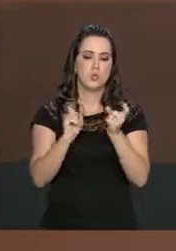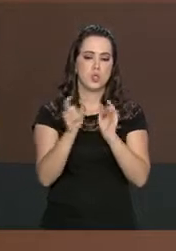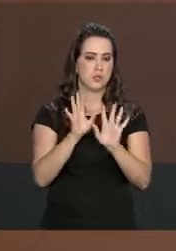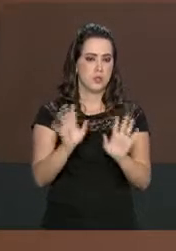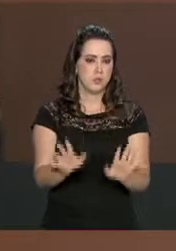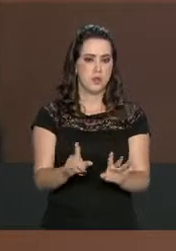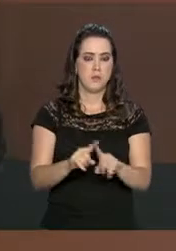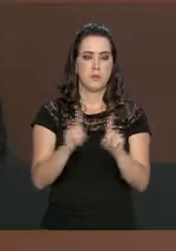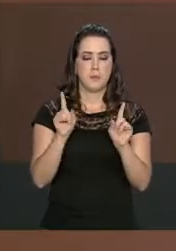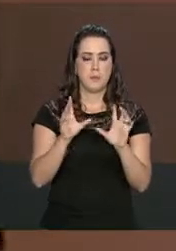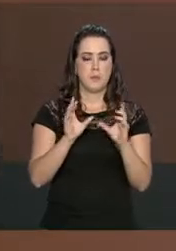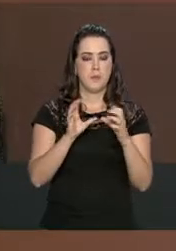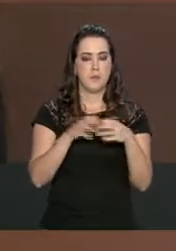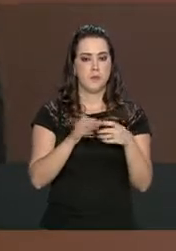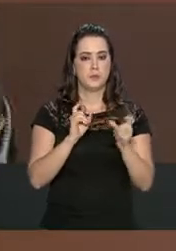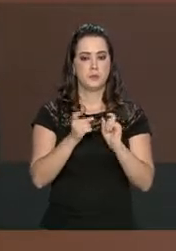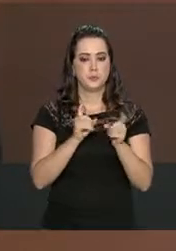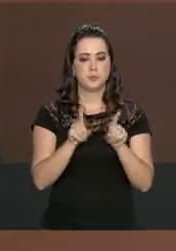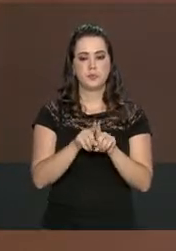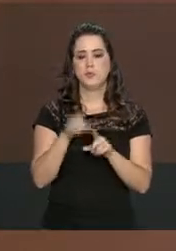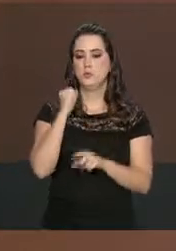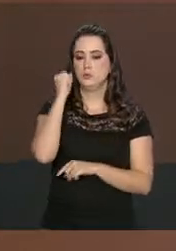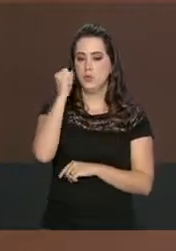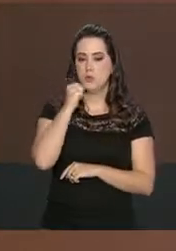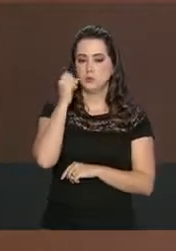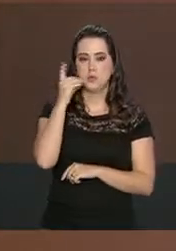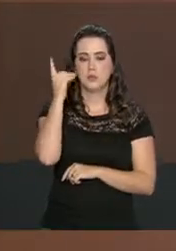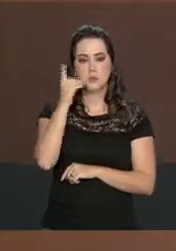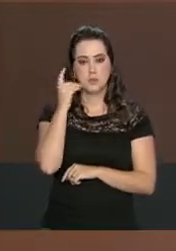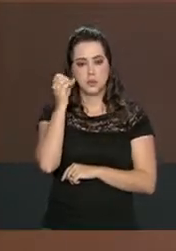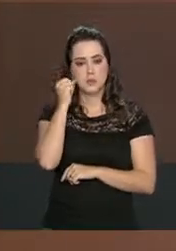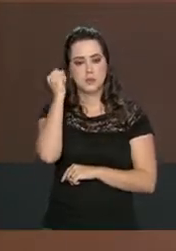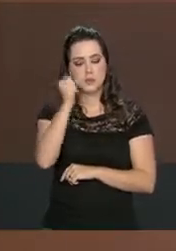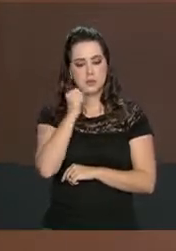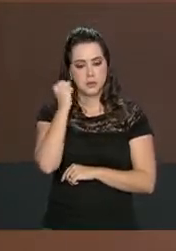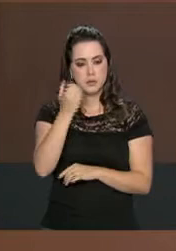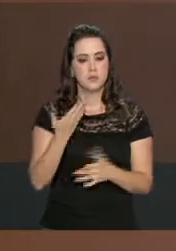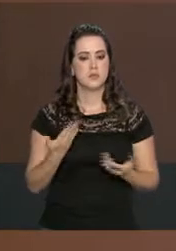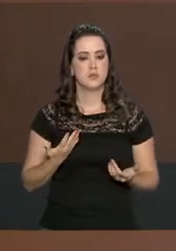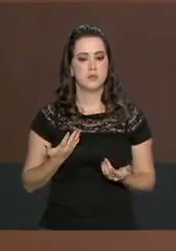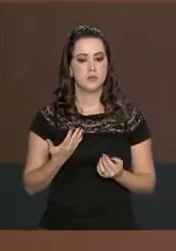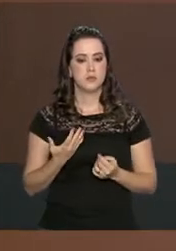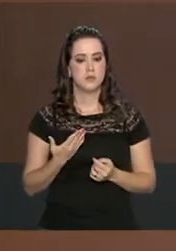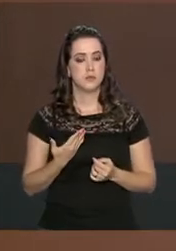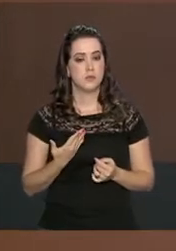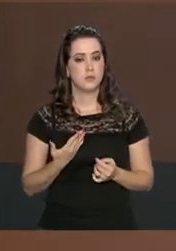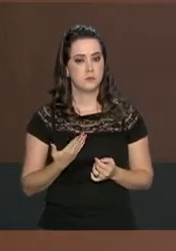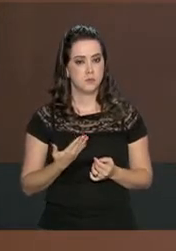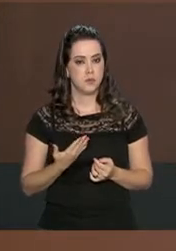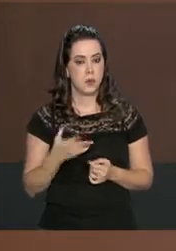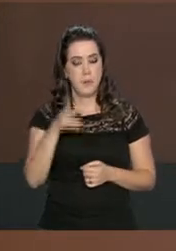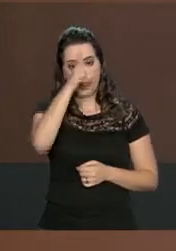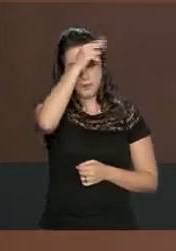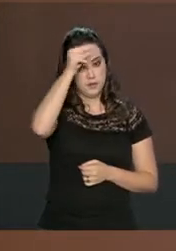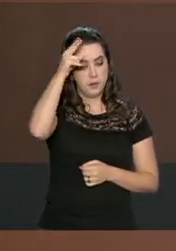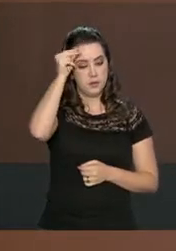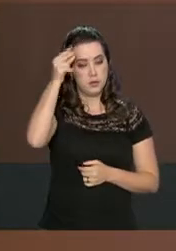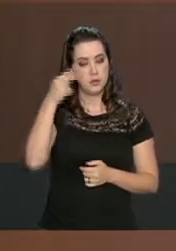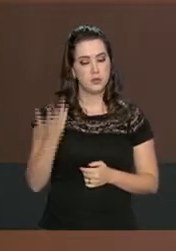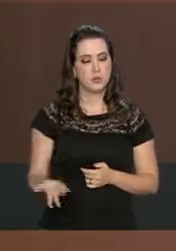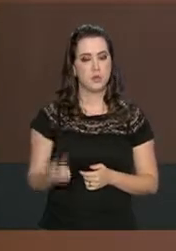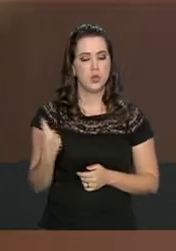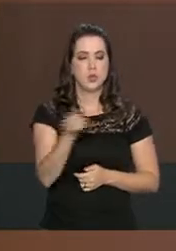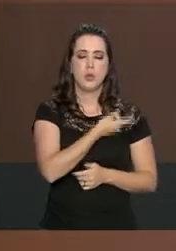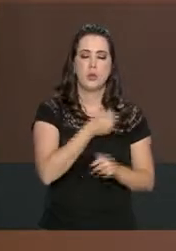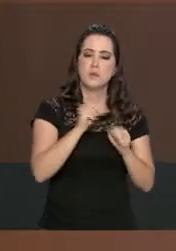administradores, dos deputados, dos senadores, dos deputados federais, deputadas federais, prefeitos, não é?